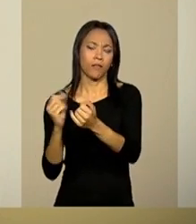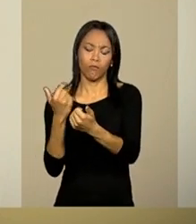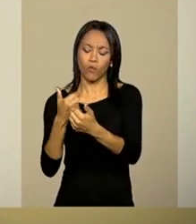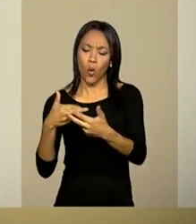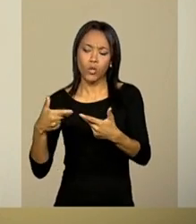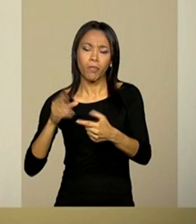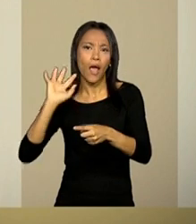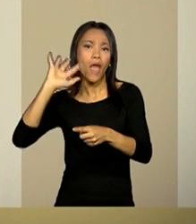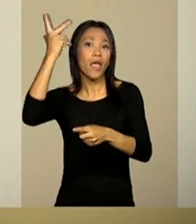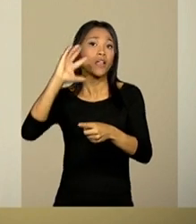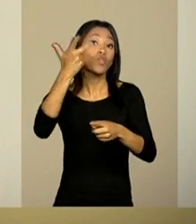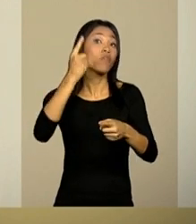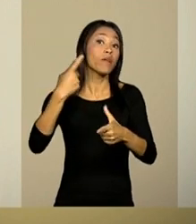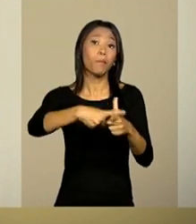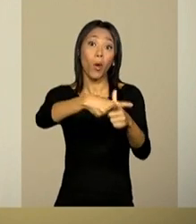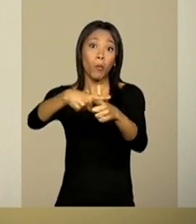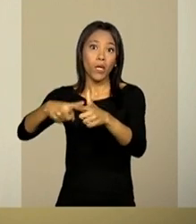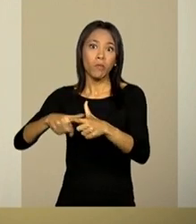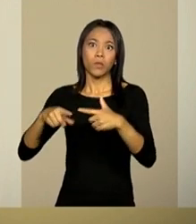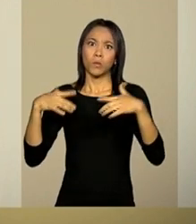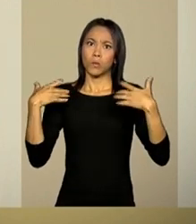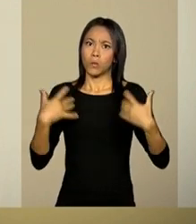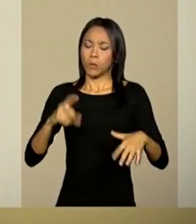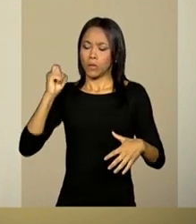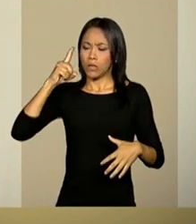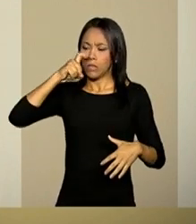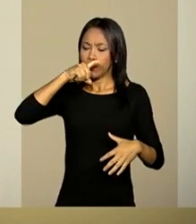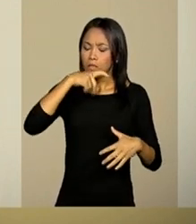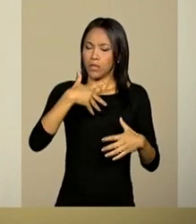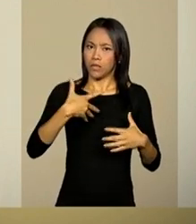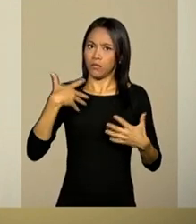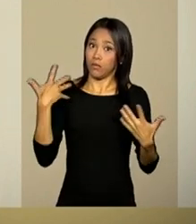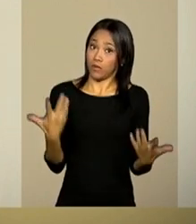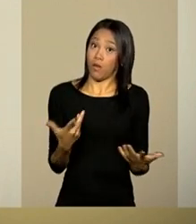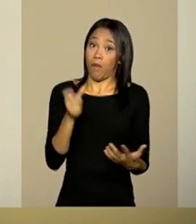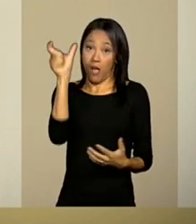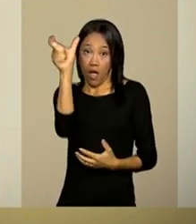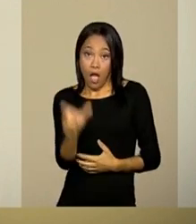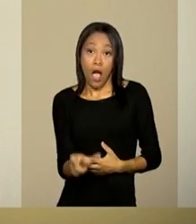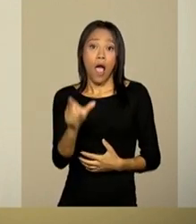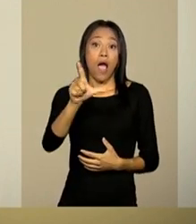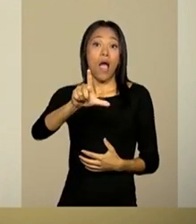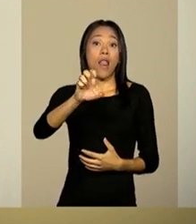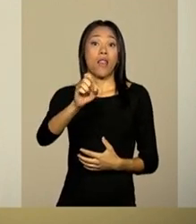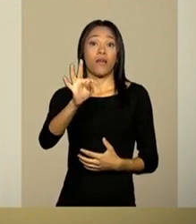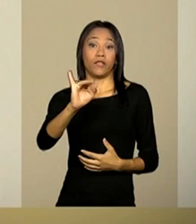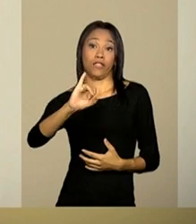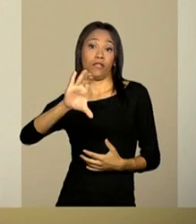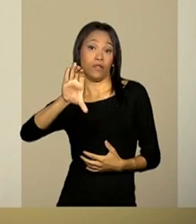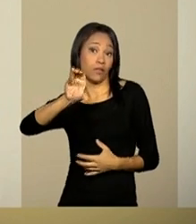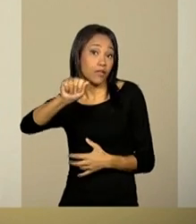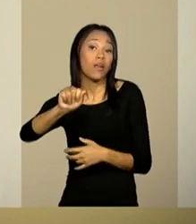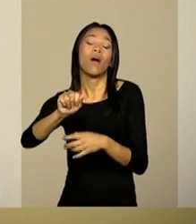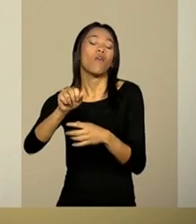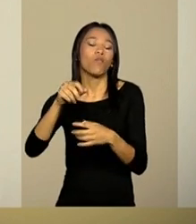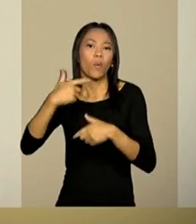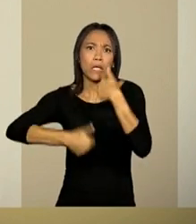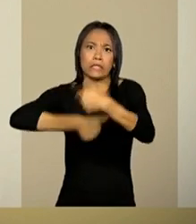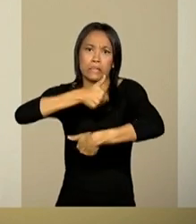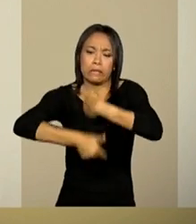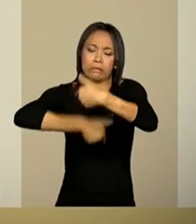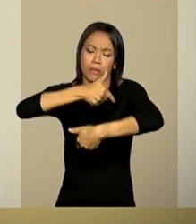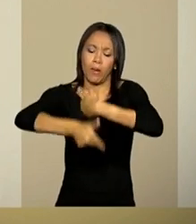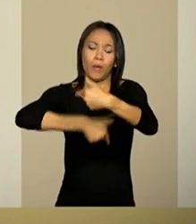resolver problemas complexos olha Luciano a dedicação da Letícia ao curso foi tão grande que ela